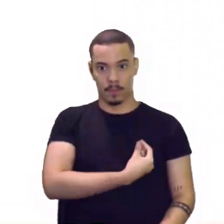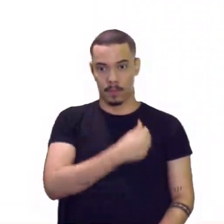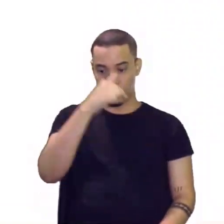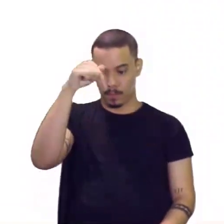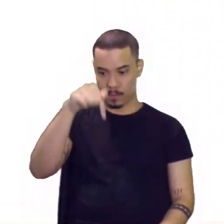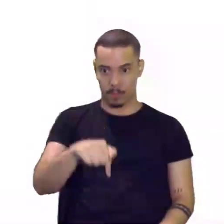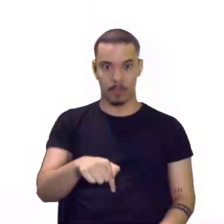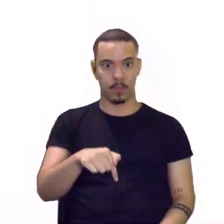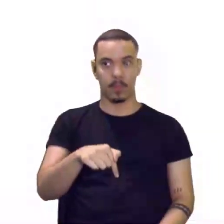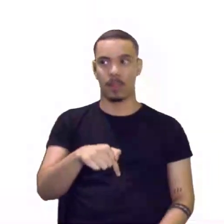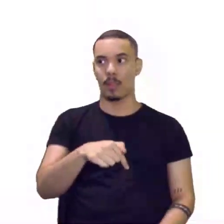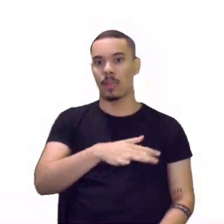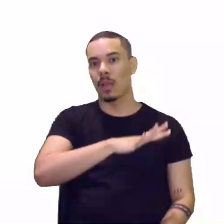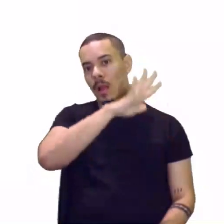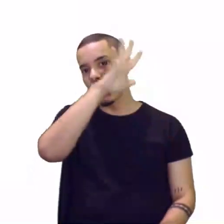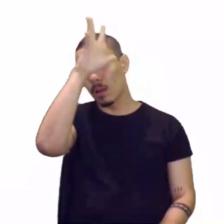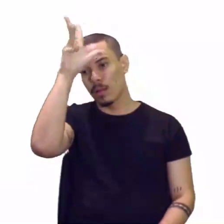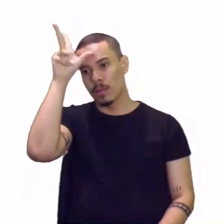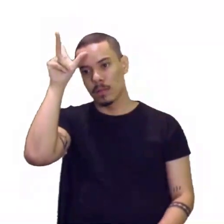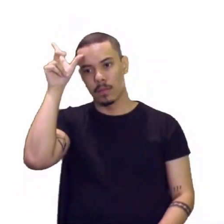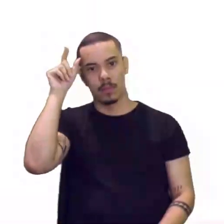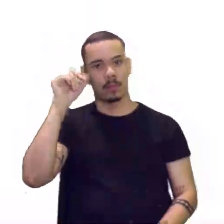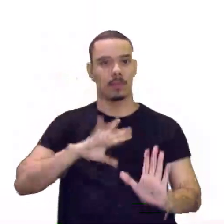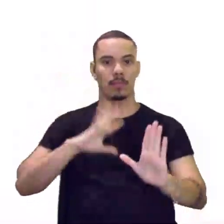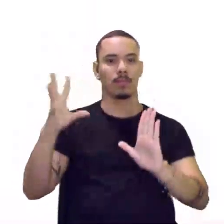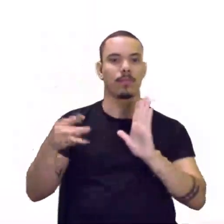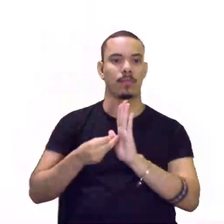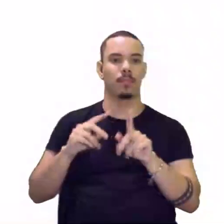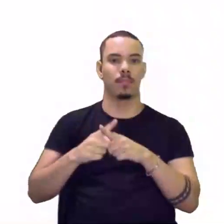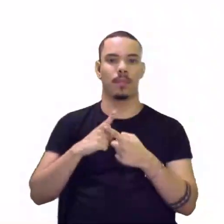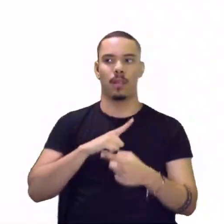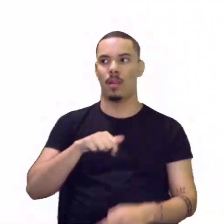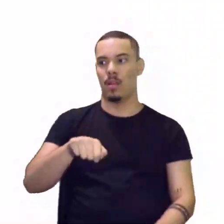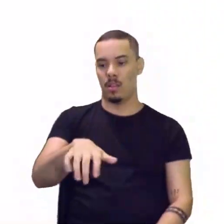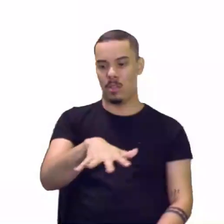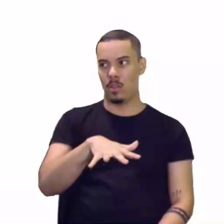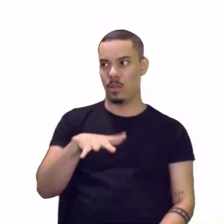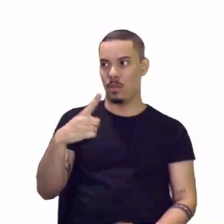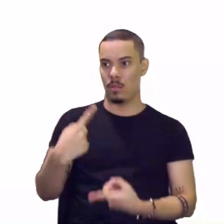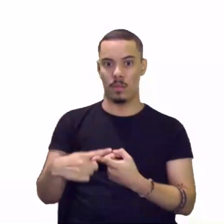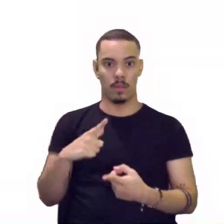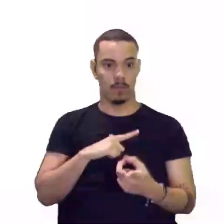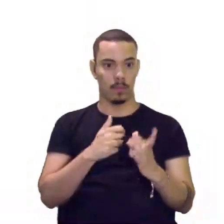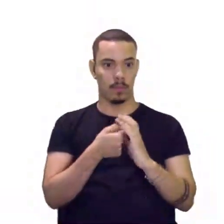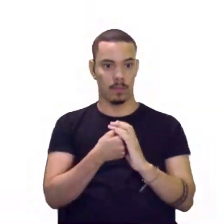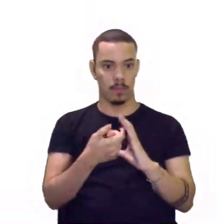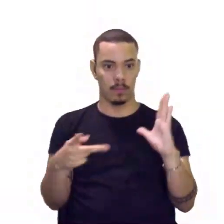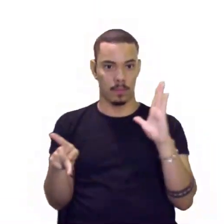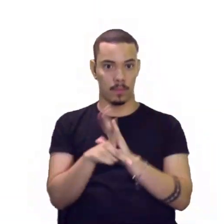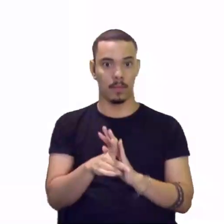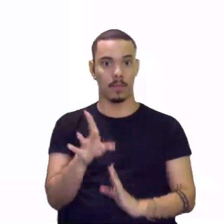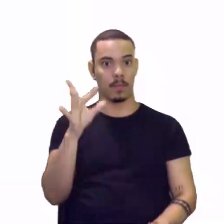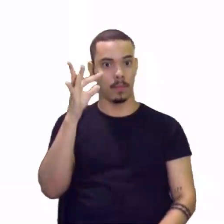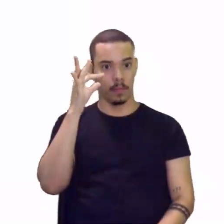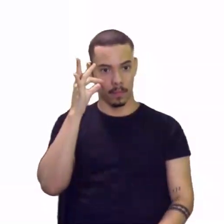Amazônia, mas estamos numa região, porque nós temos características físicas,